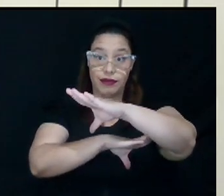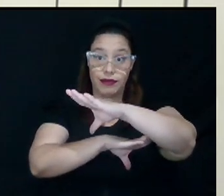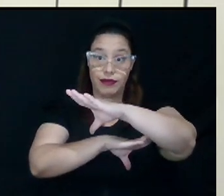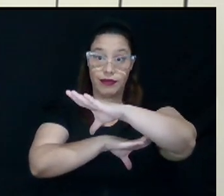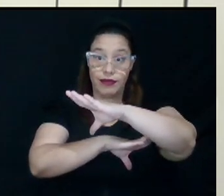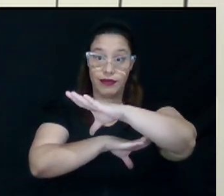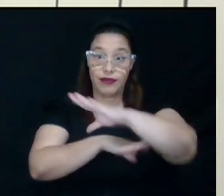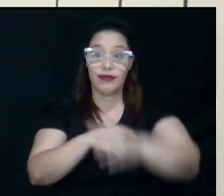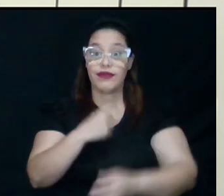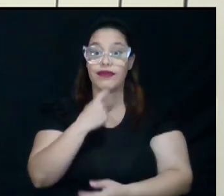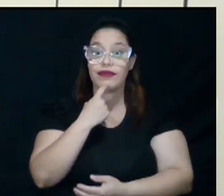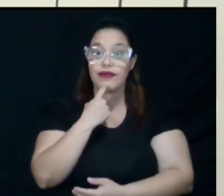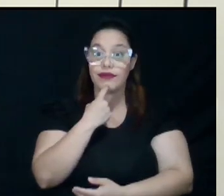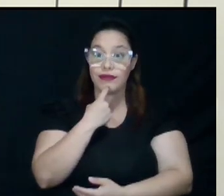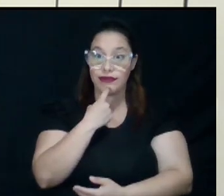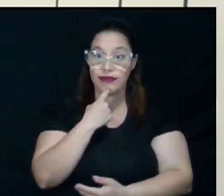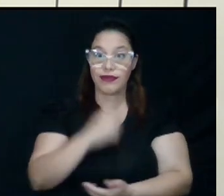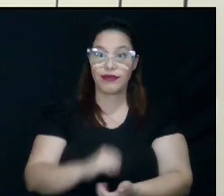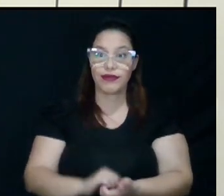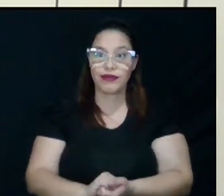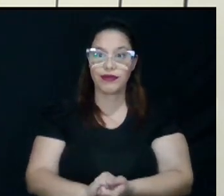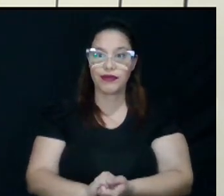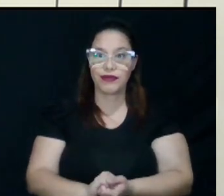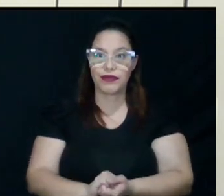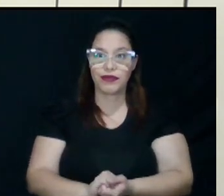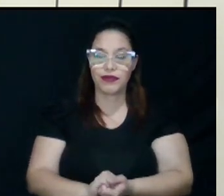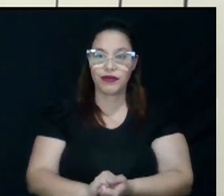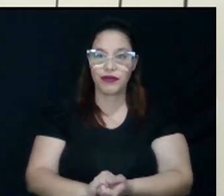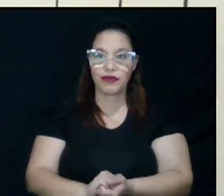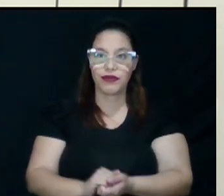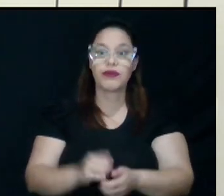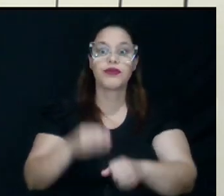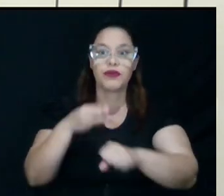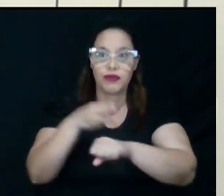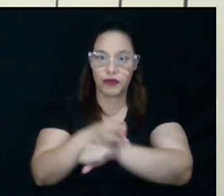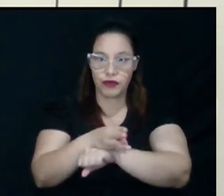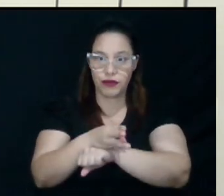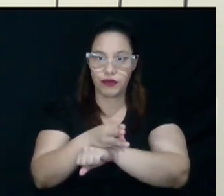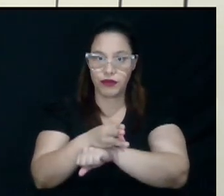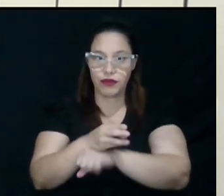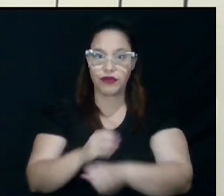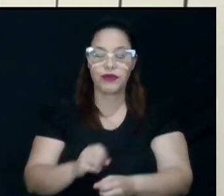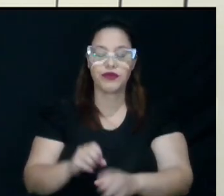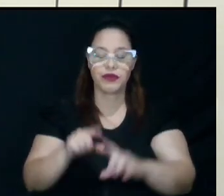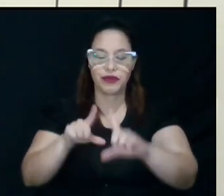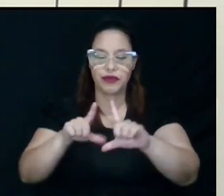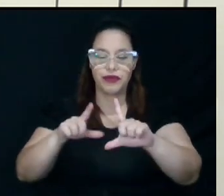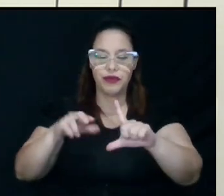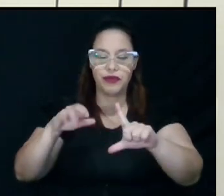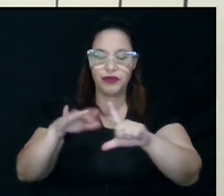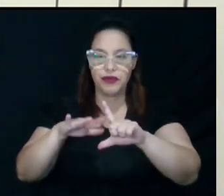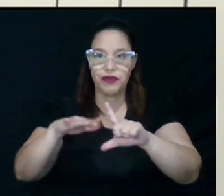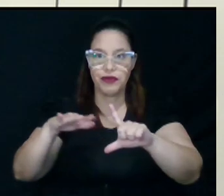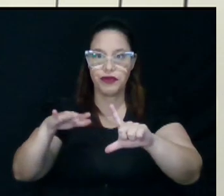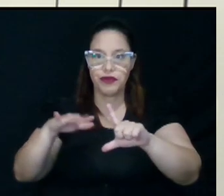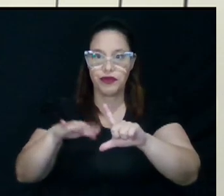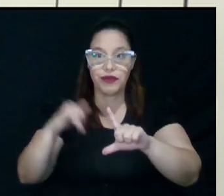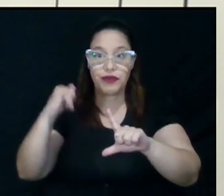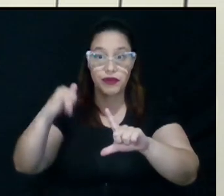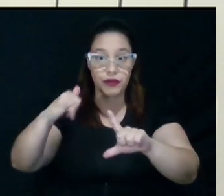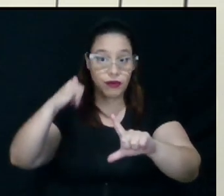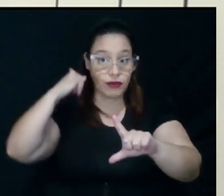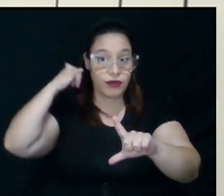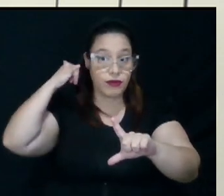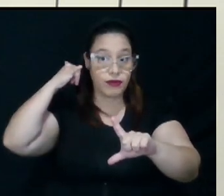mandar essa mensagem, a sua participação aqui para o nosso telejornal, pelo nosso QR Code. Com a câmera do seu celular apontada aqui, ó,